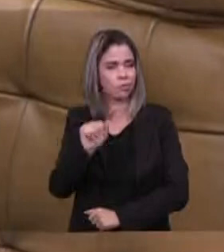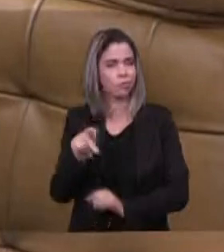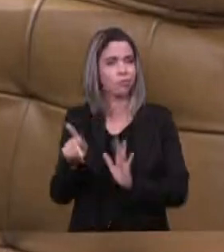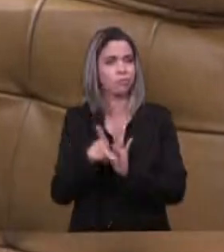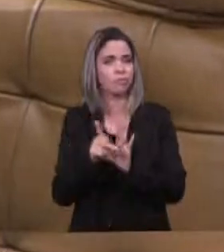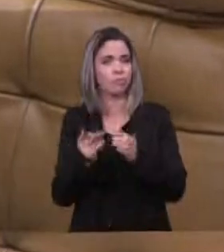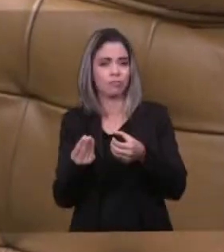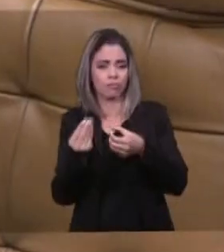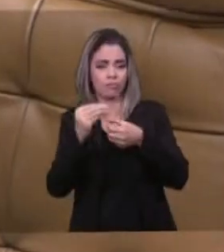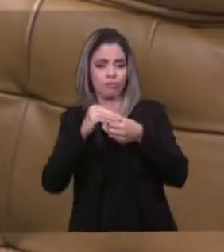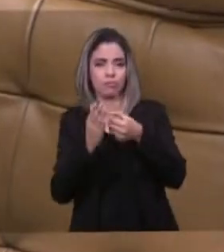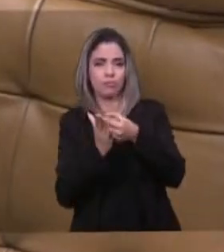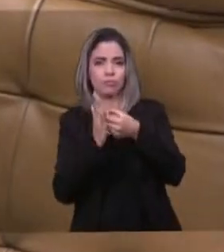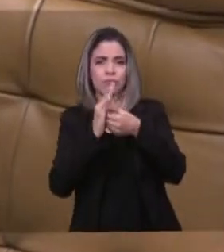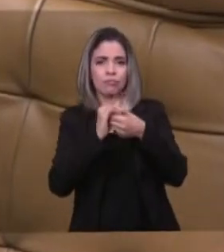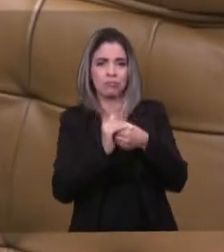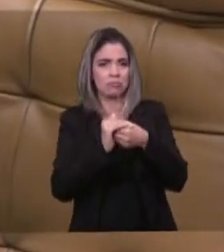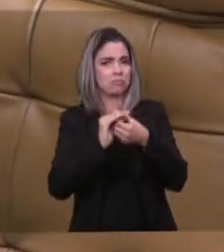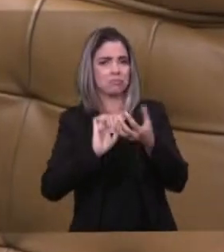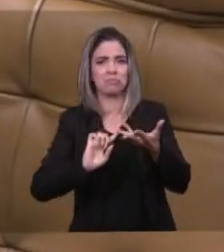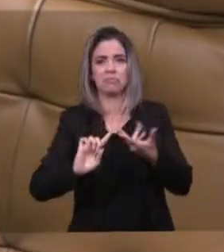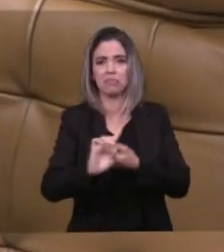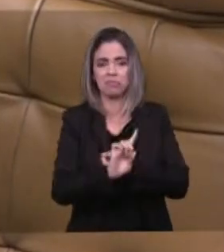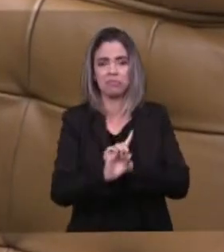todo mundo, mas com isso eles conseguem viver